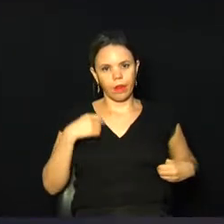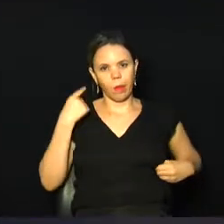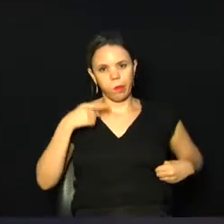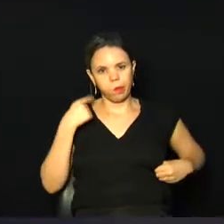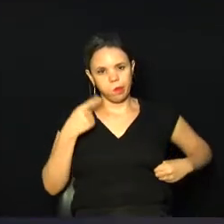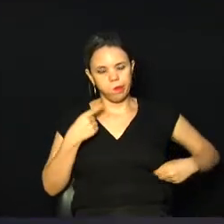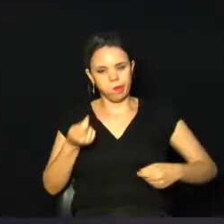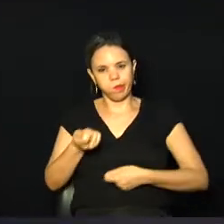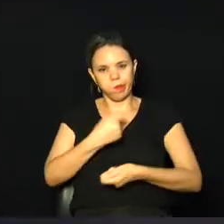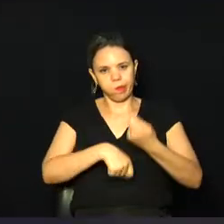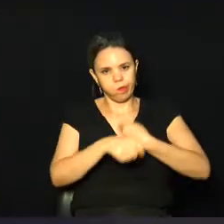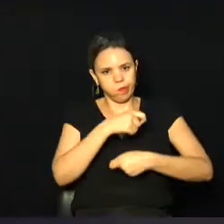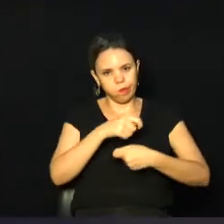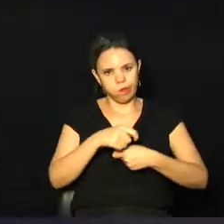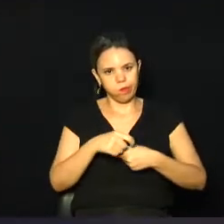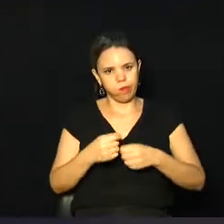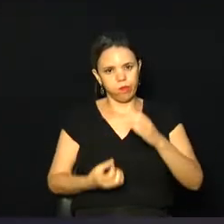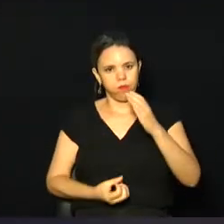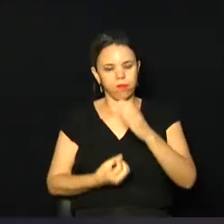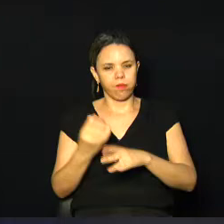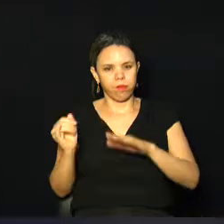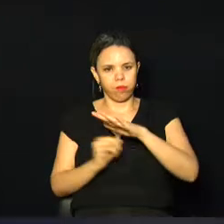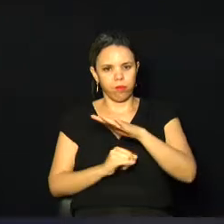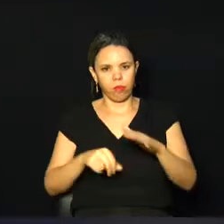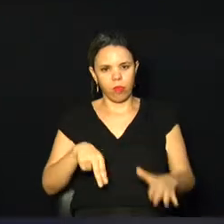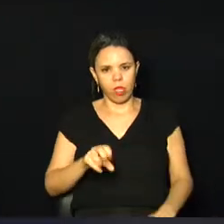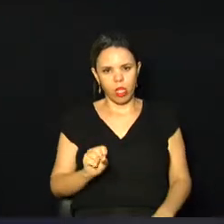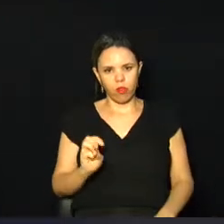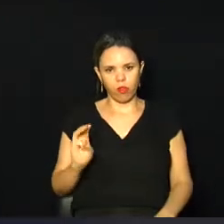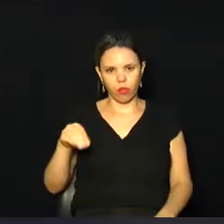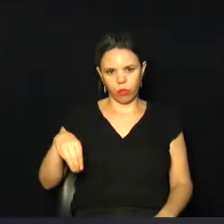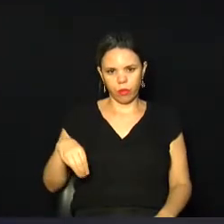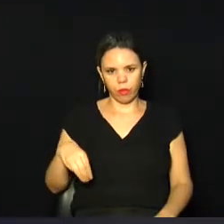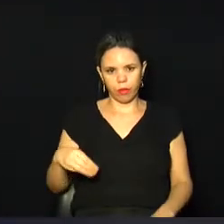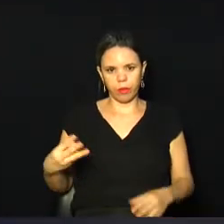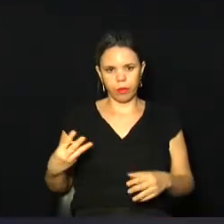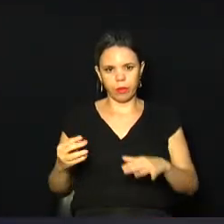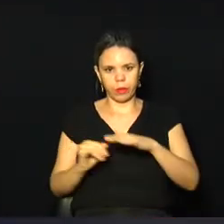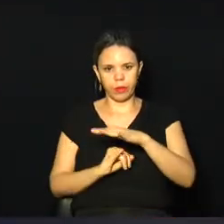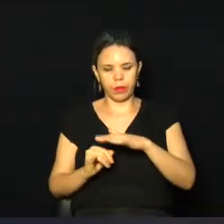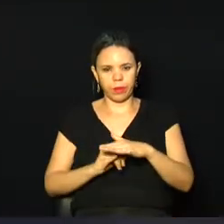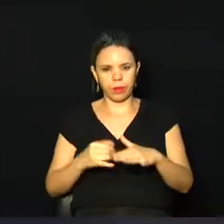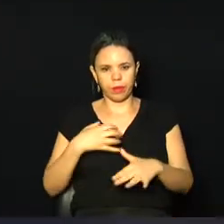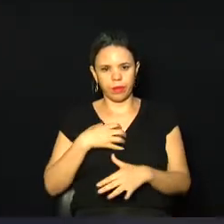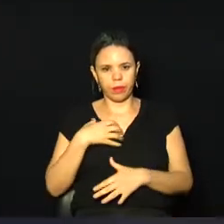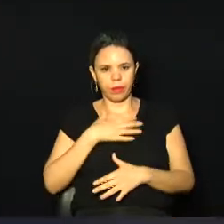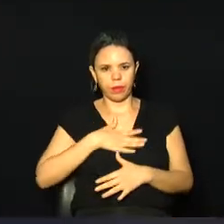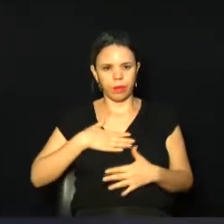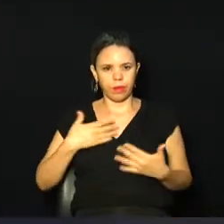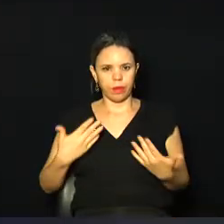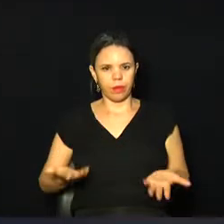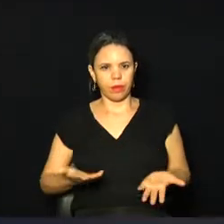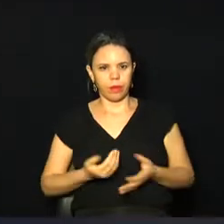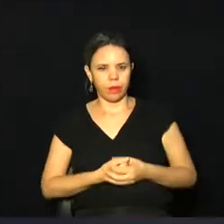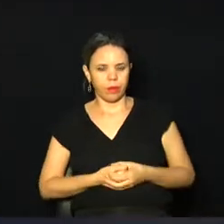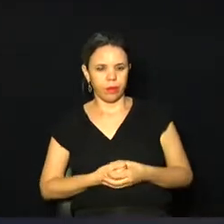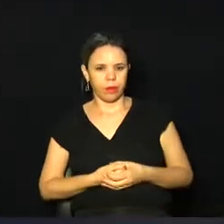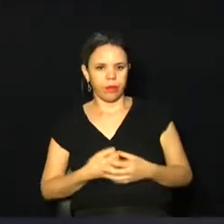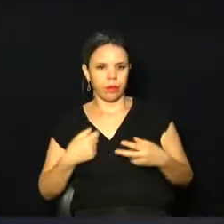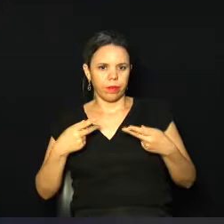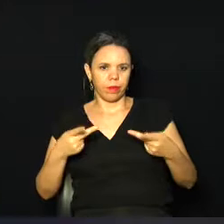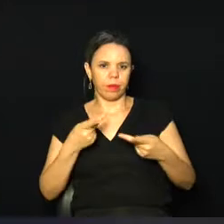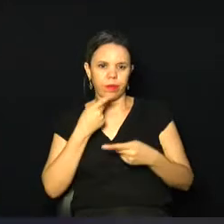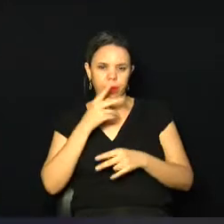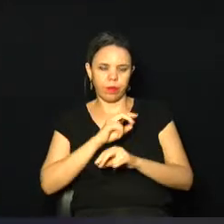sou administradora e fundadora do Instituto Nelson Williams, porque o terceiro setor é a minha paixão. E fui chamada para falar